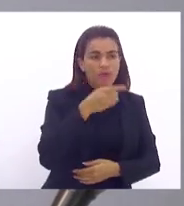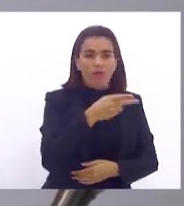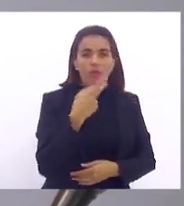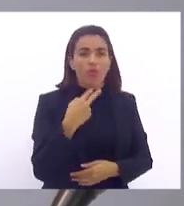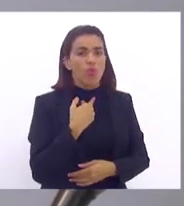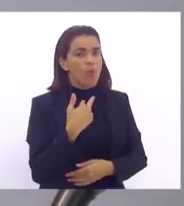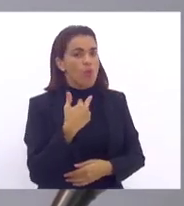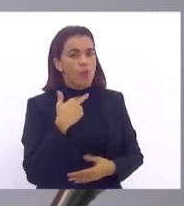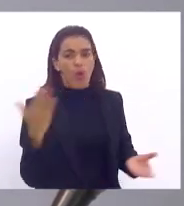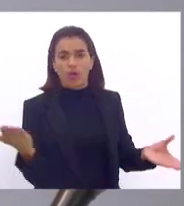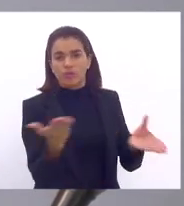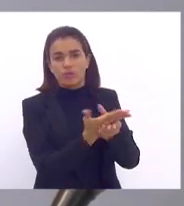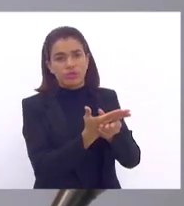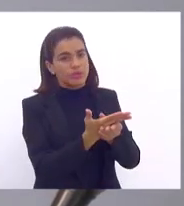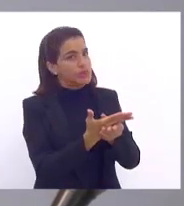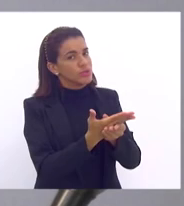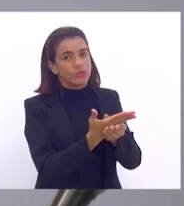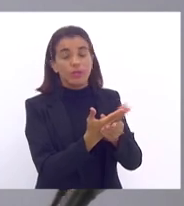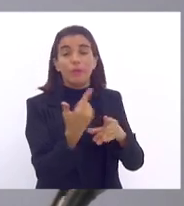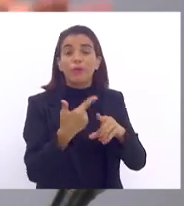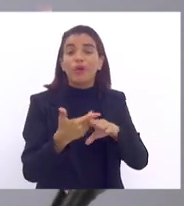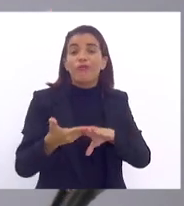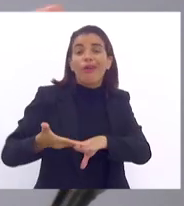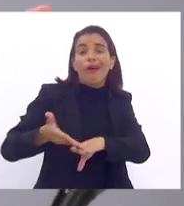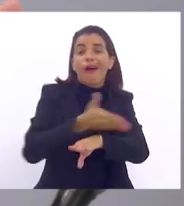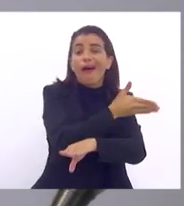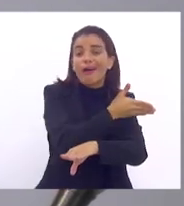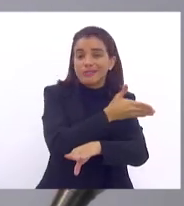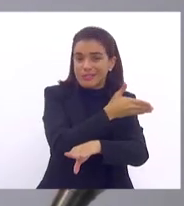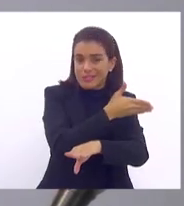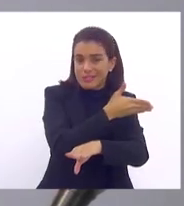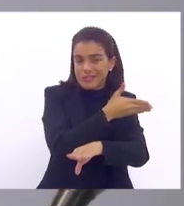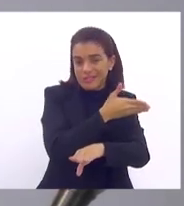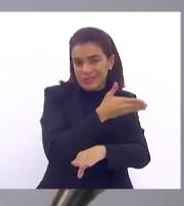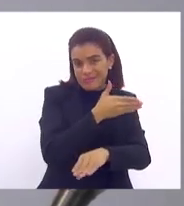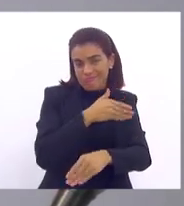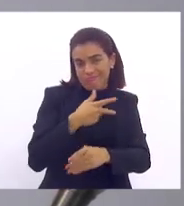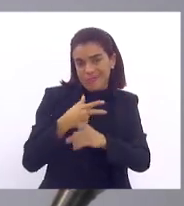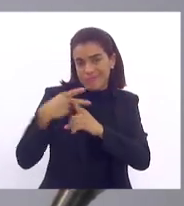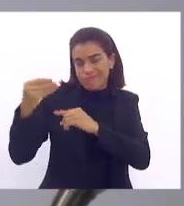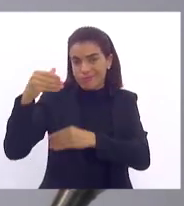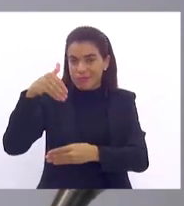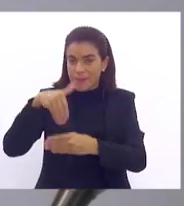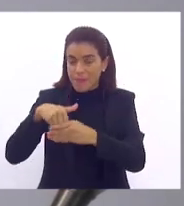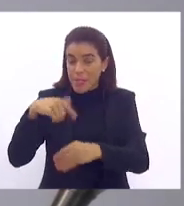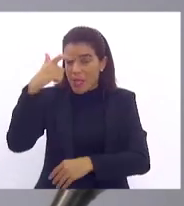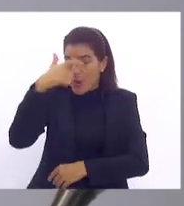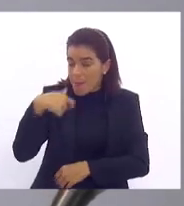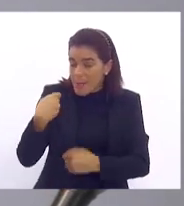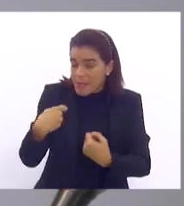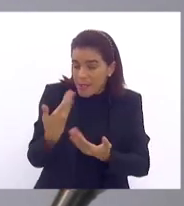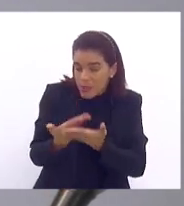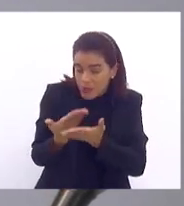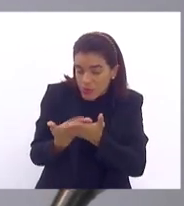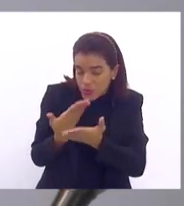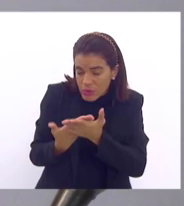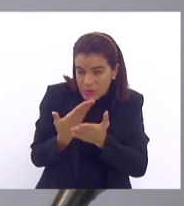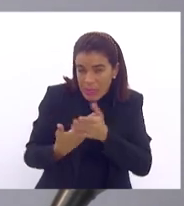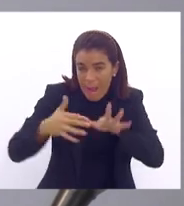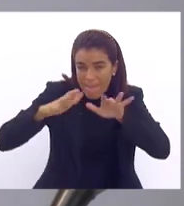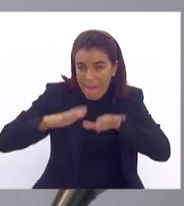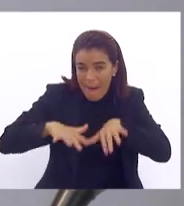podia ser processado porque foi antes do mandato e eu tive que estudar escreveu um